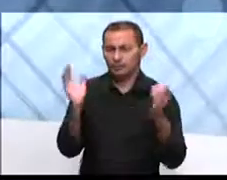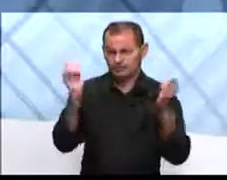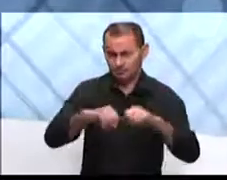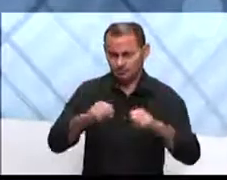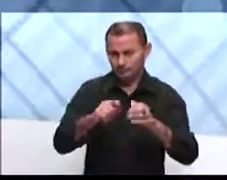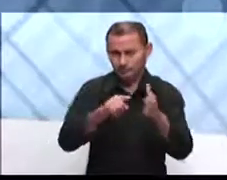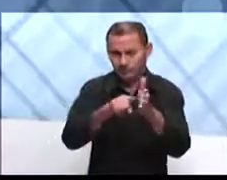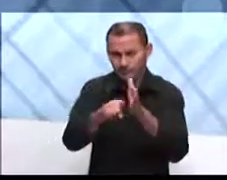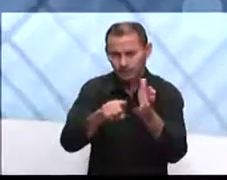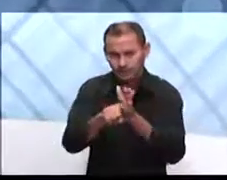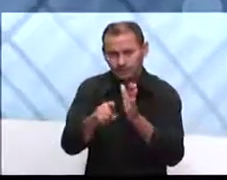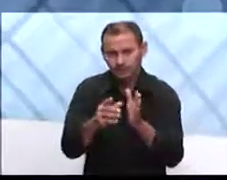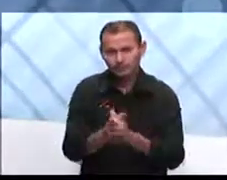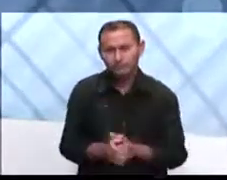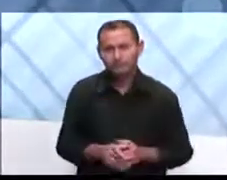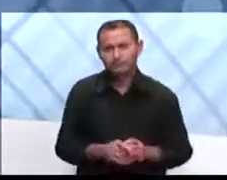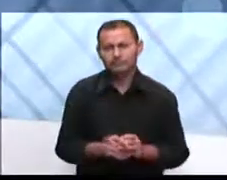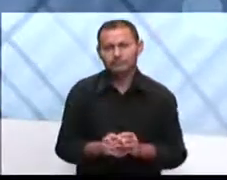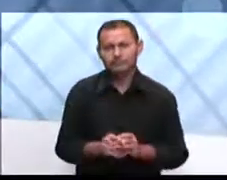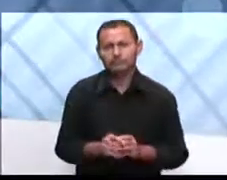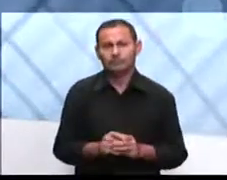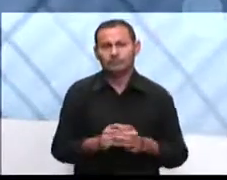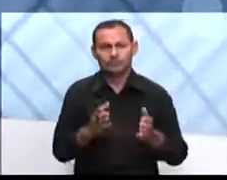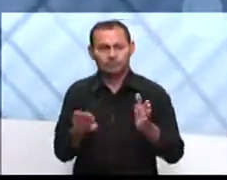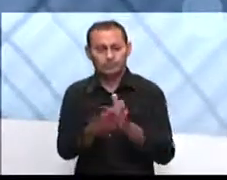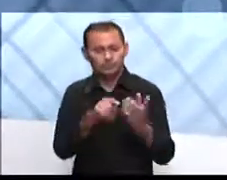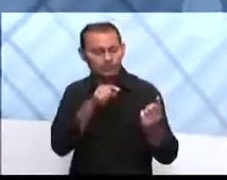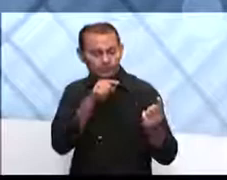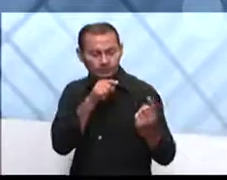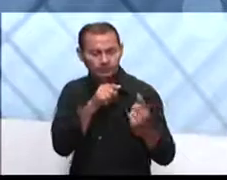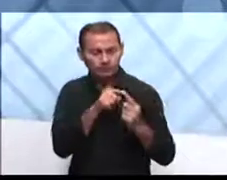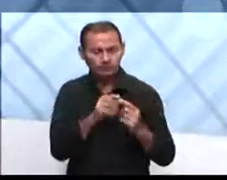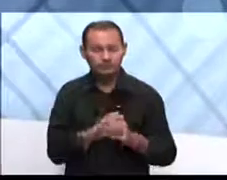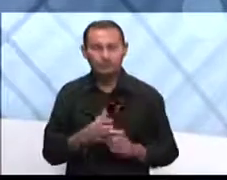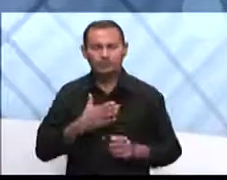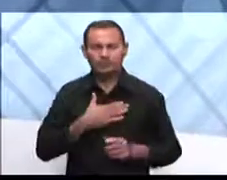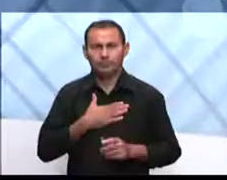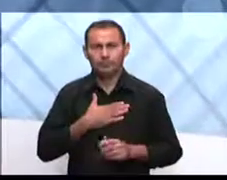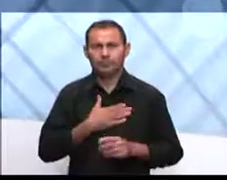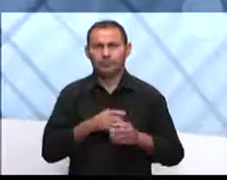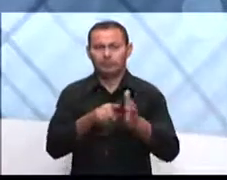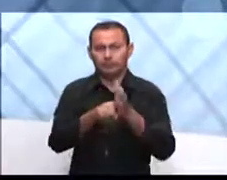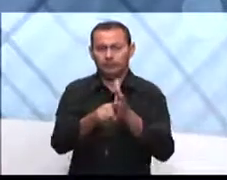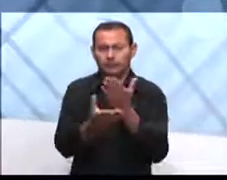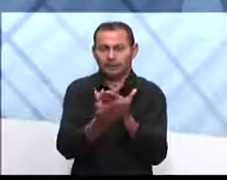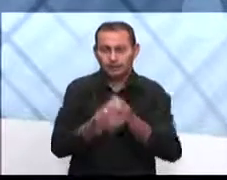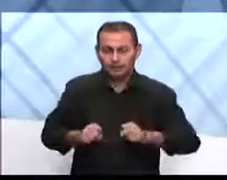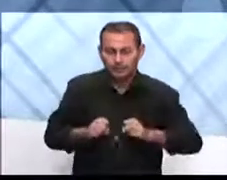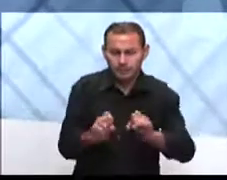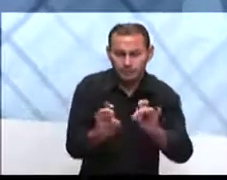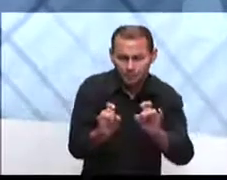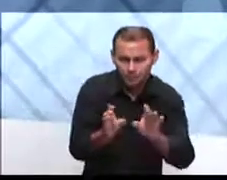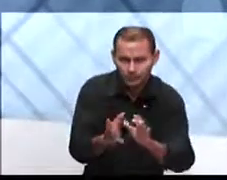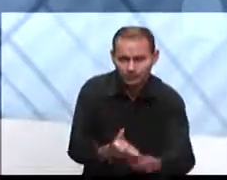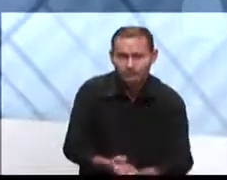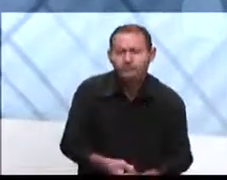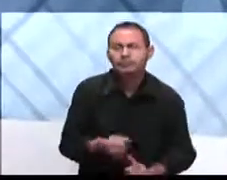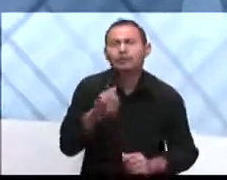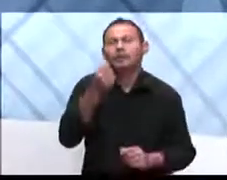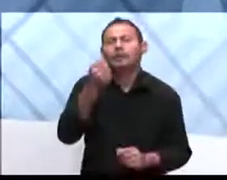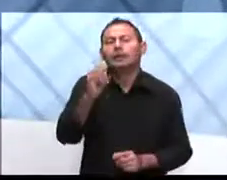possíveis perguntas para atingir o objetivo da minha pesquisa mercadológica. E